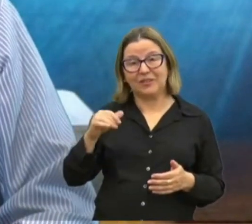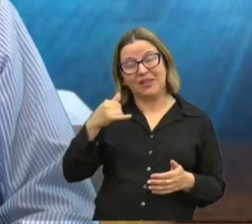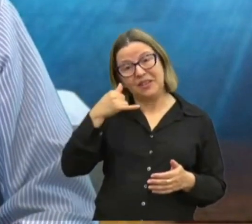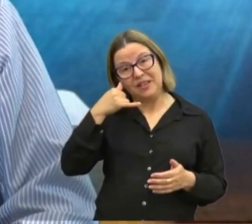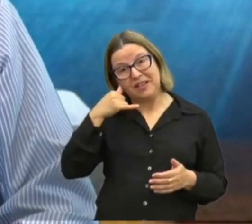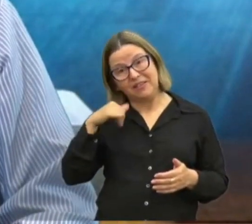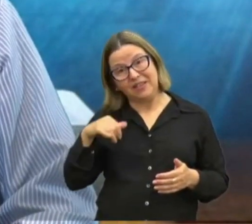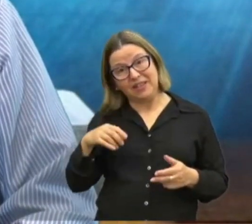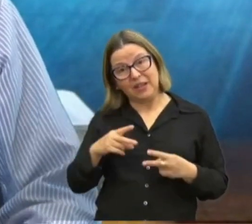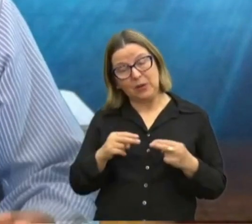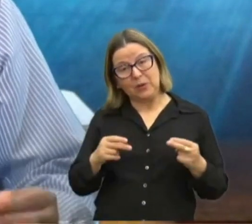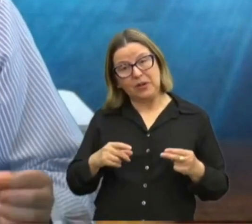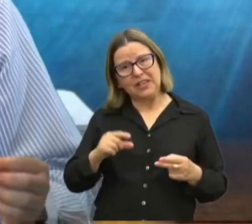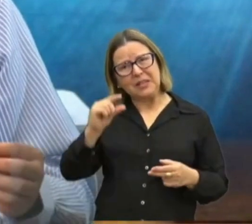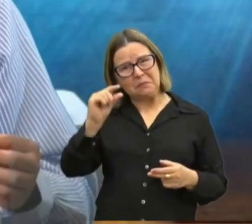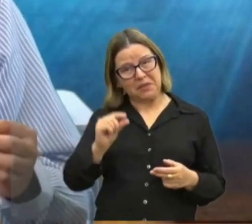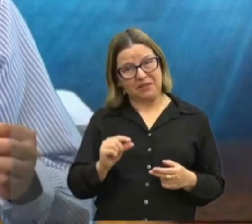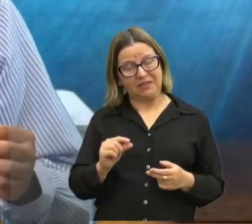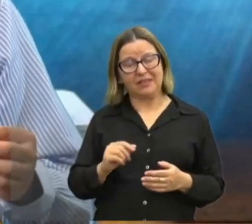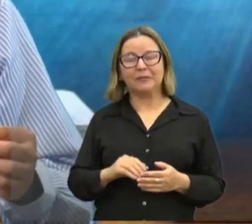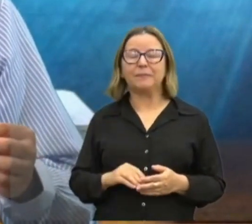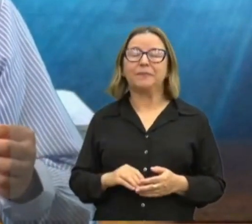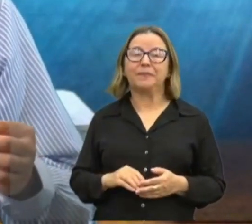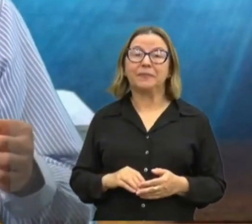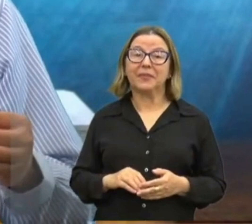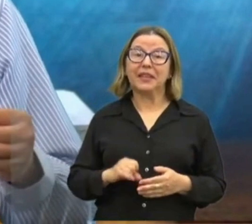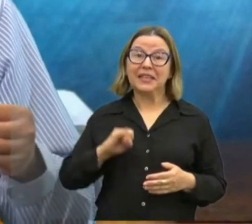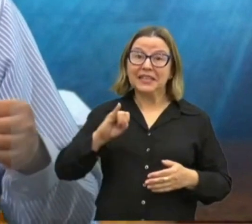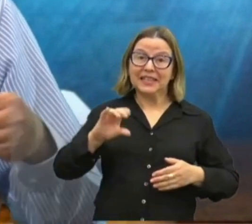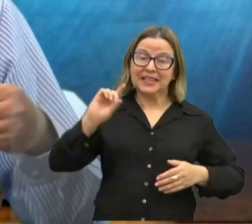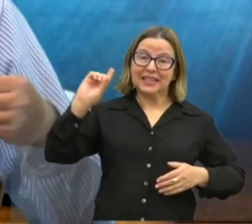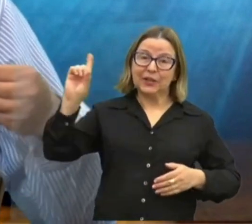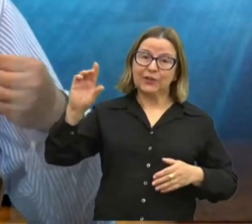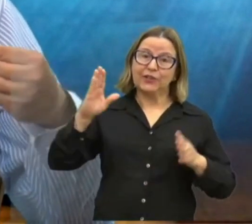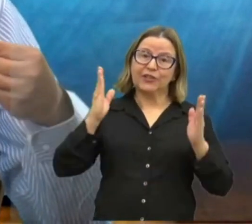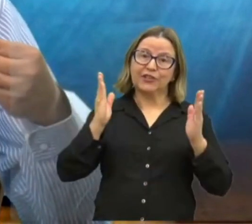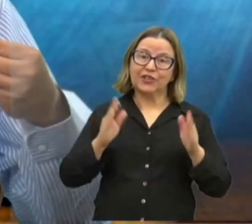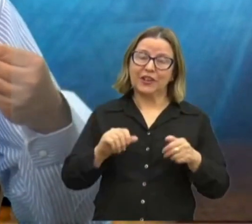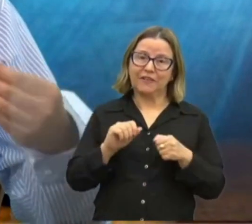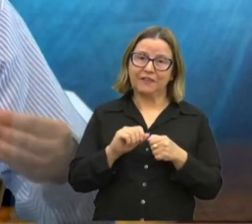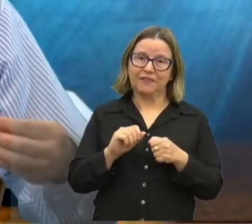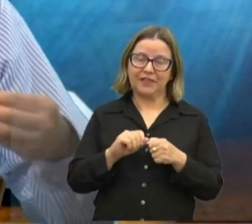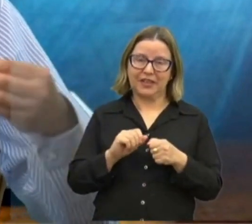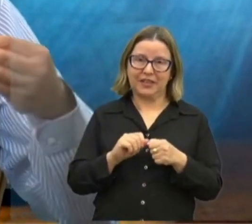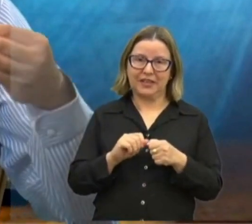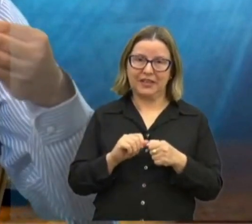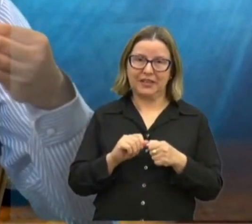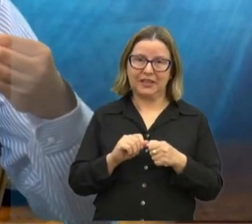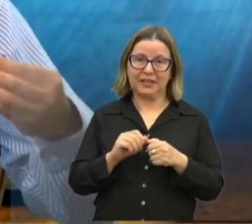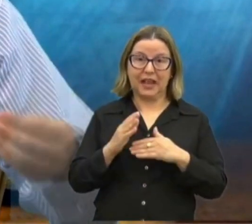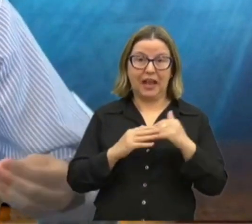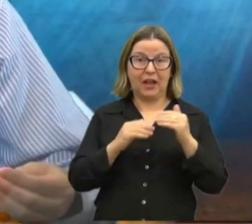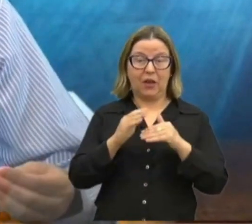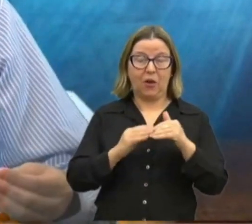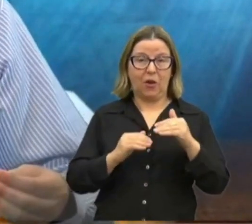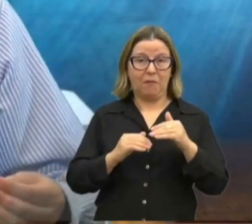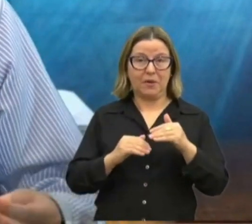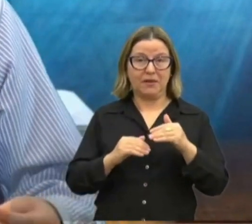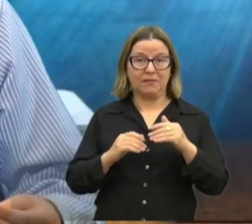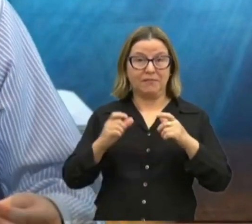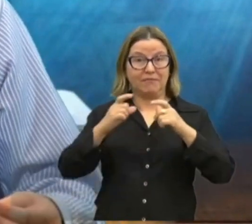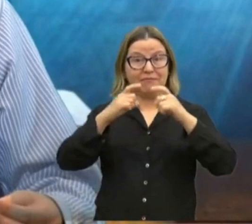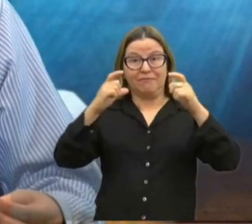É verdade. Então, se Deus já fez aquilo que é mais supremo, sublime,